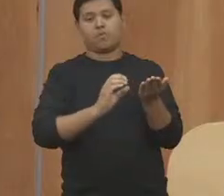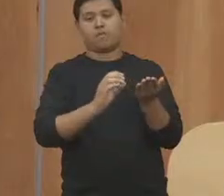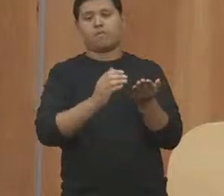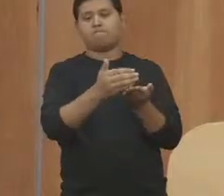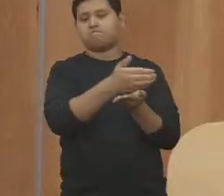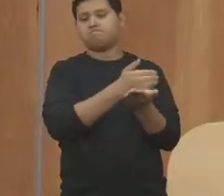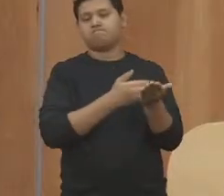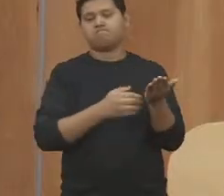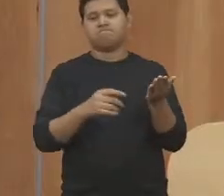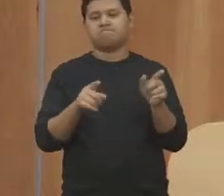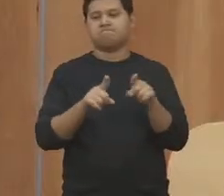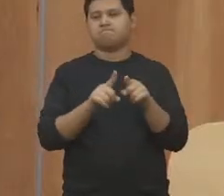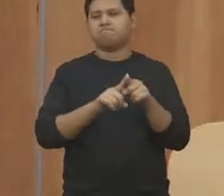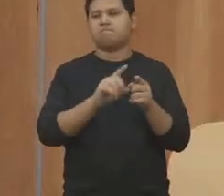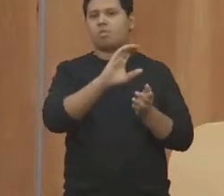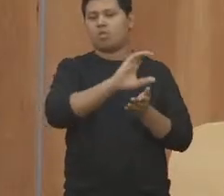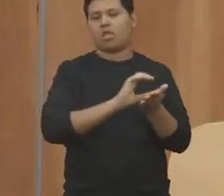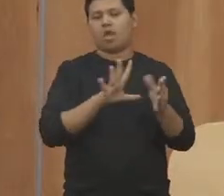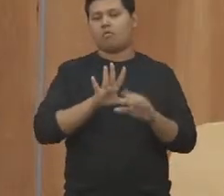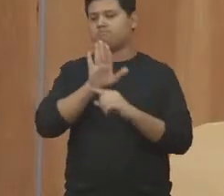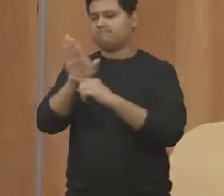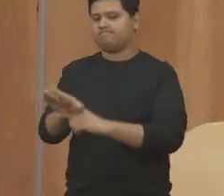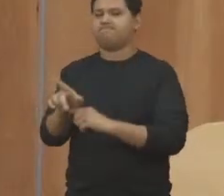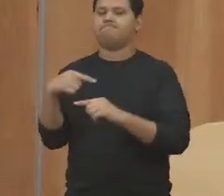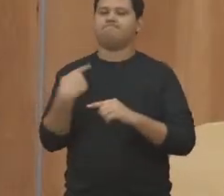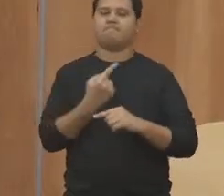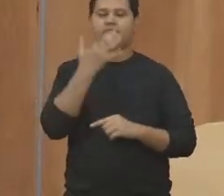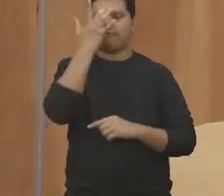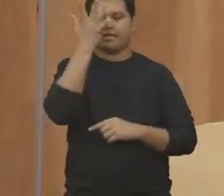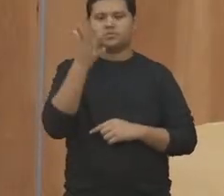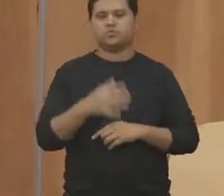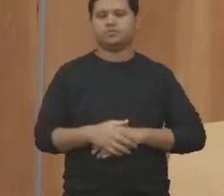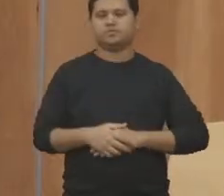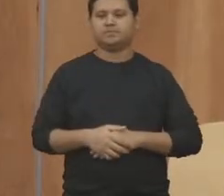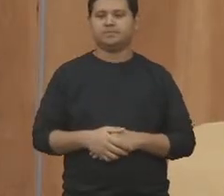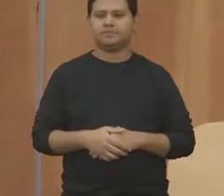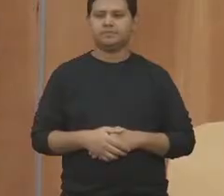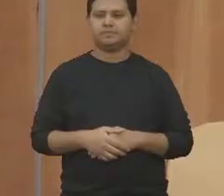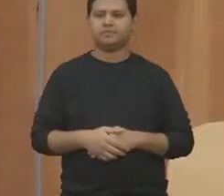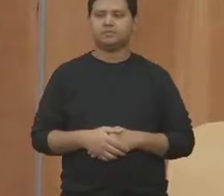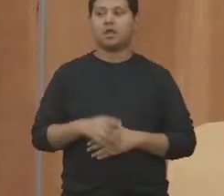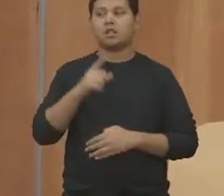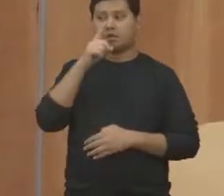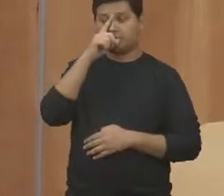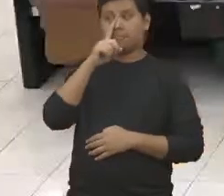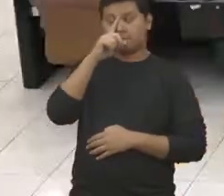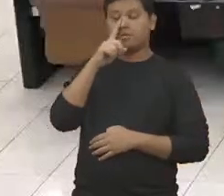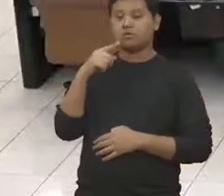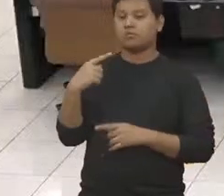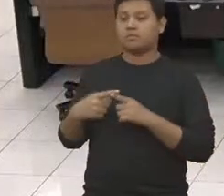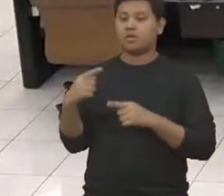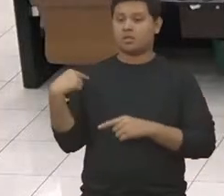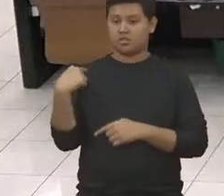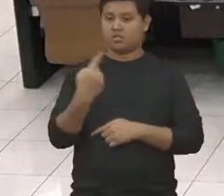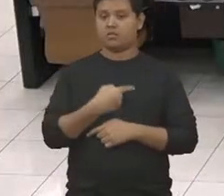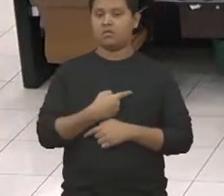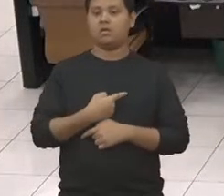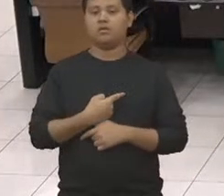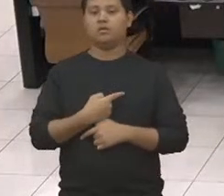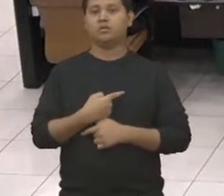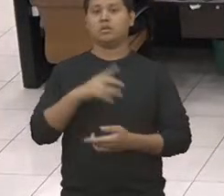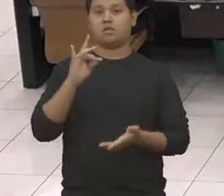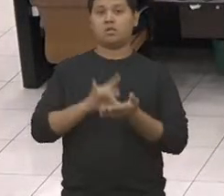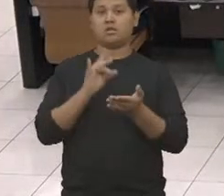gente acha que é o momento da gente começar a pleitear recursos também. Isso é um pouco perigoso, né, Guilherme? A nossa principal